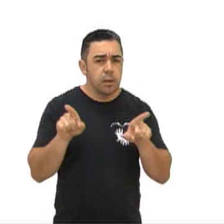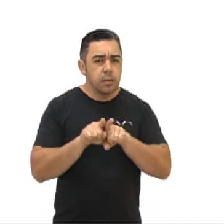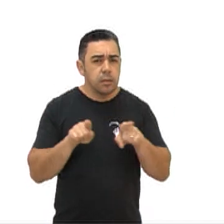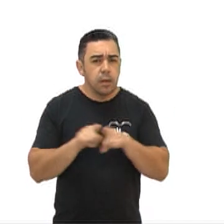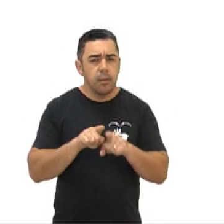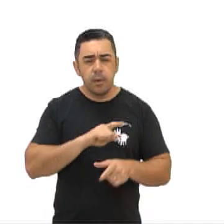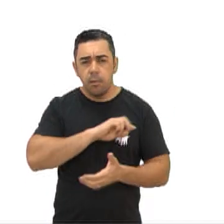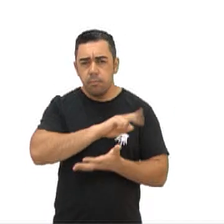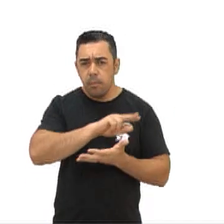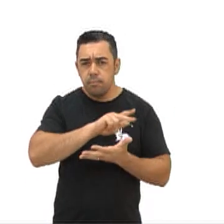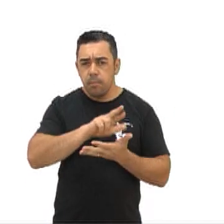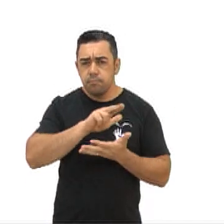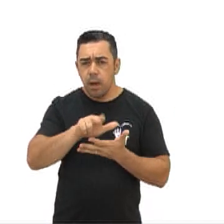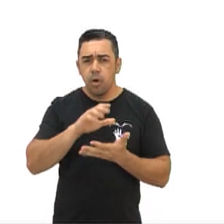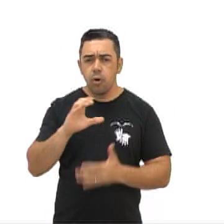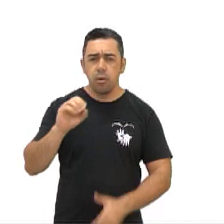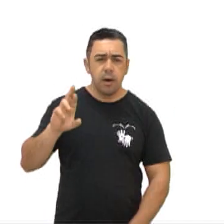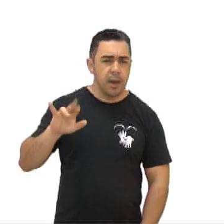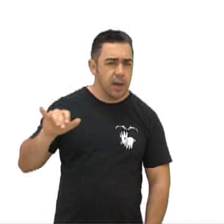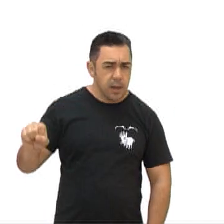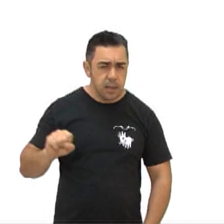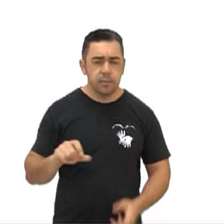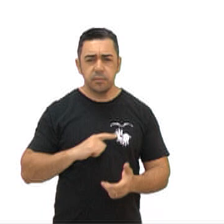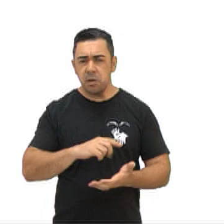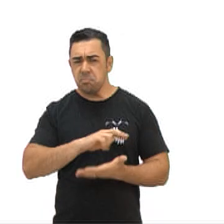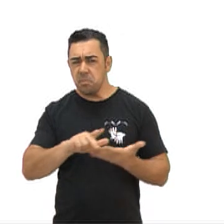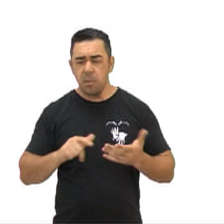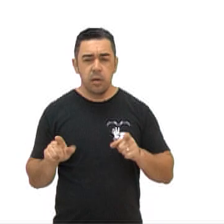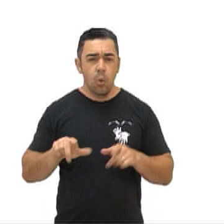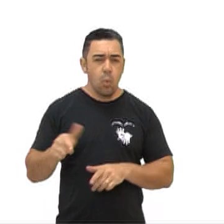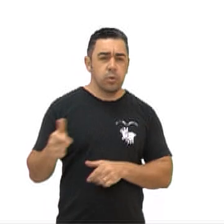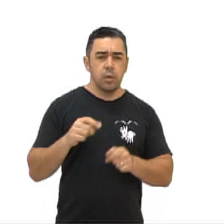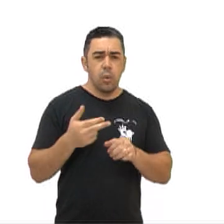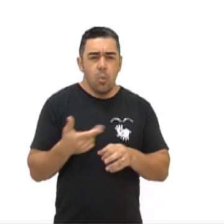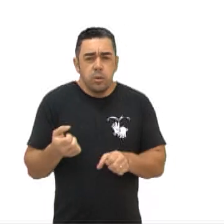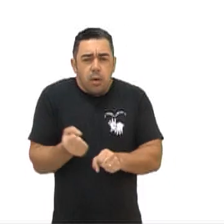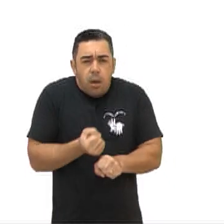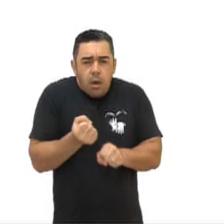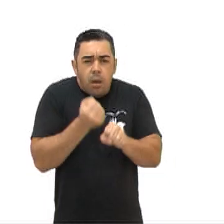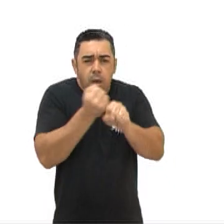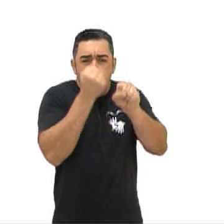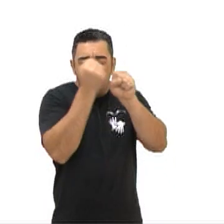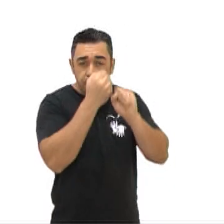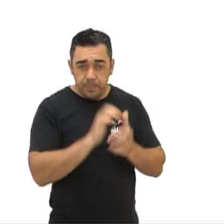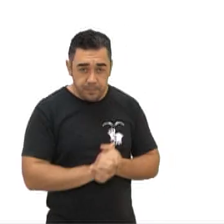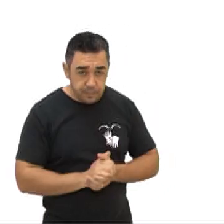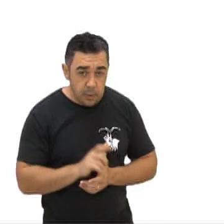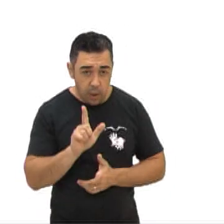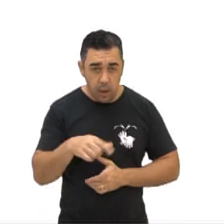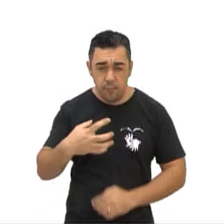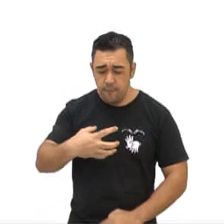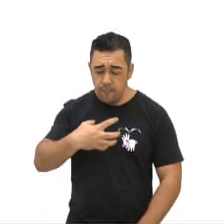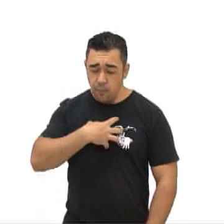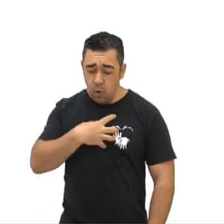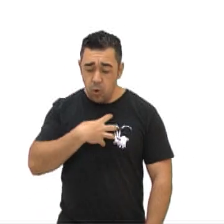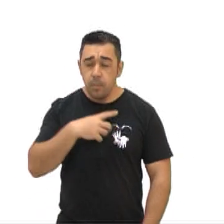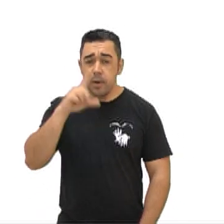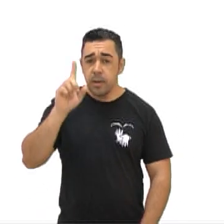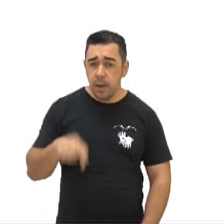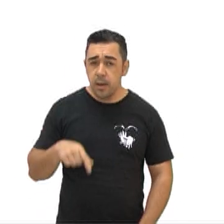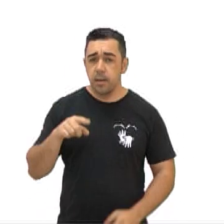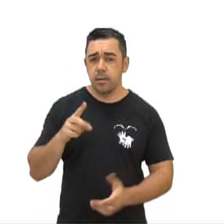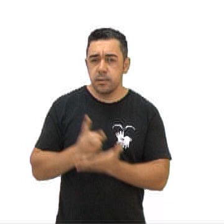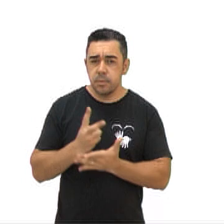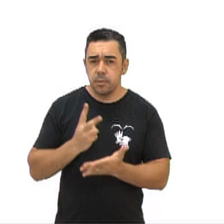nos seixos rolados e em tantas coisas esculpidas, cujas formas simples são obra